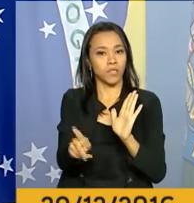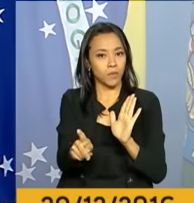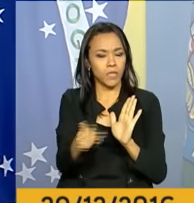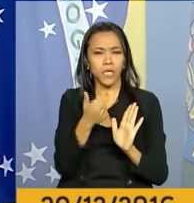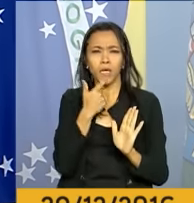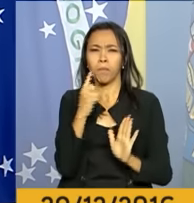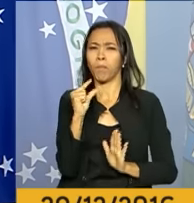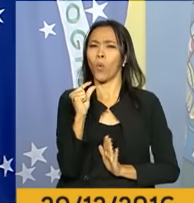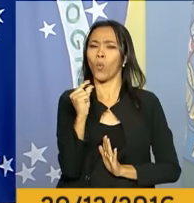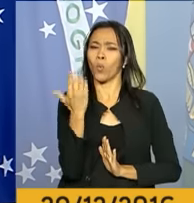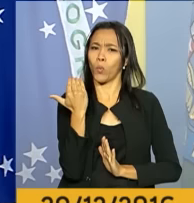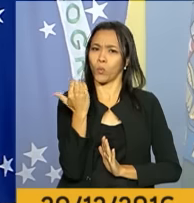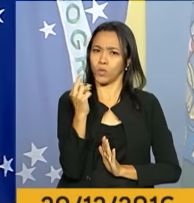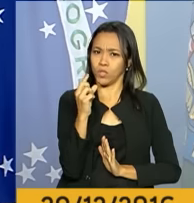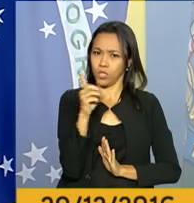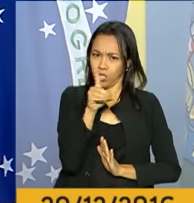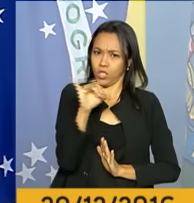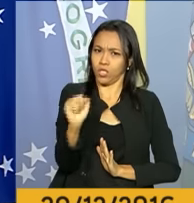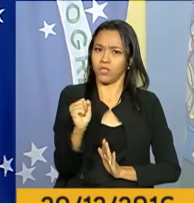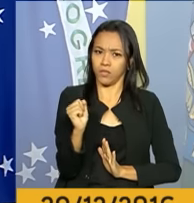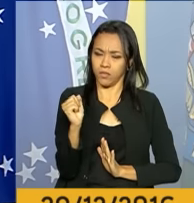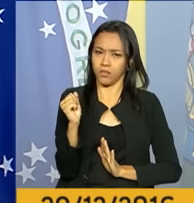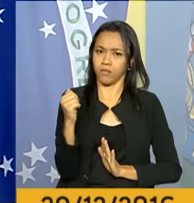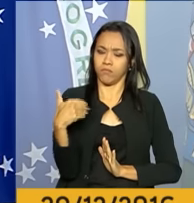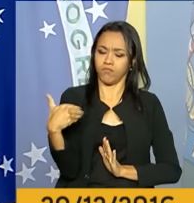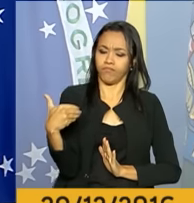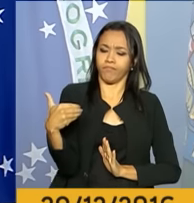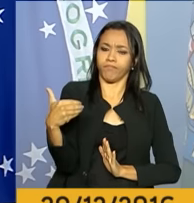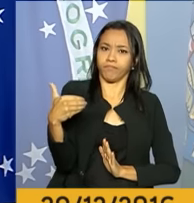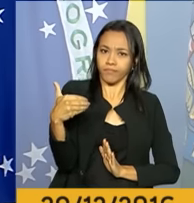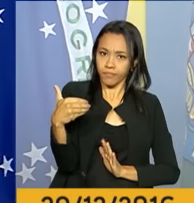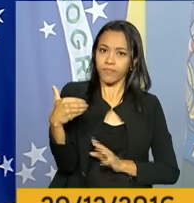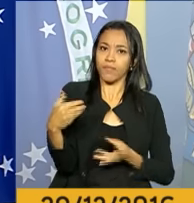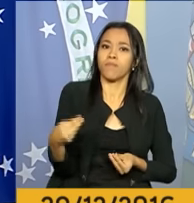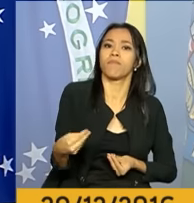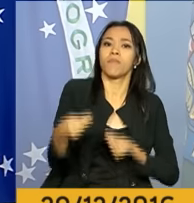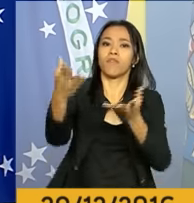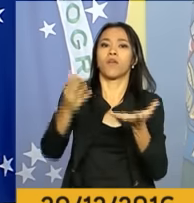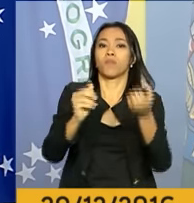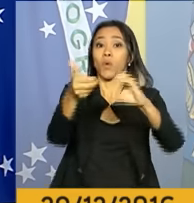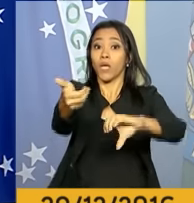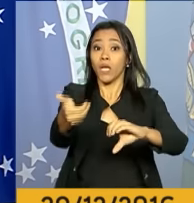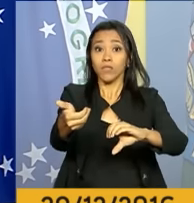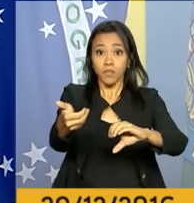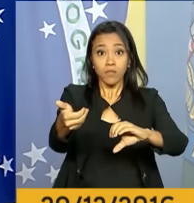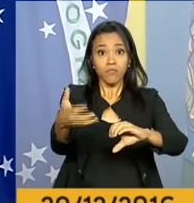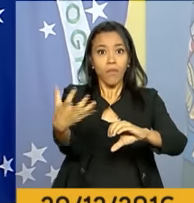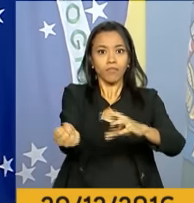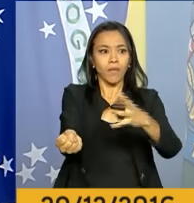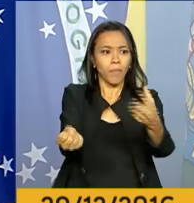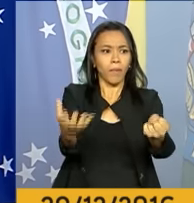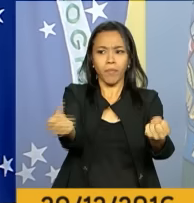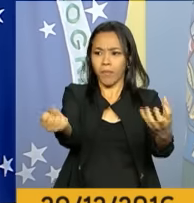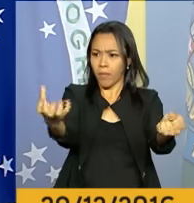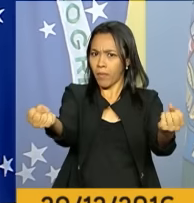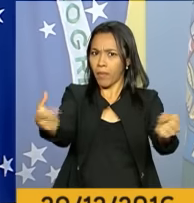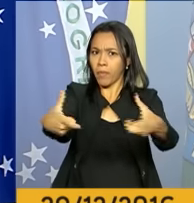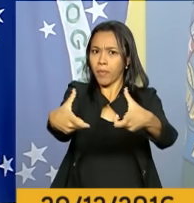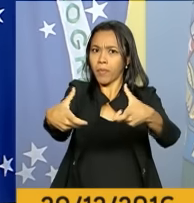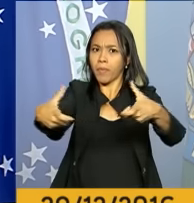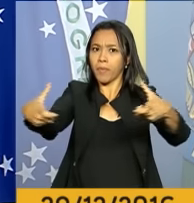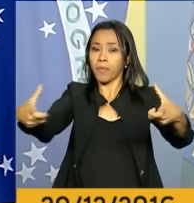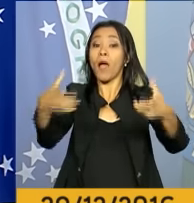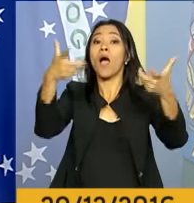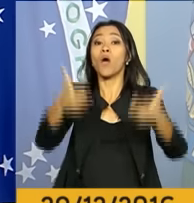pouquíssimos dias assim que mandado ao congresso ganhou admissibilidade na comissão de